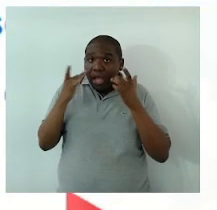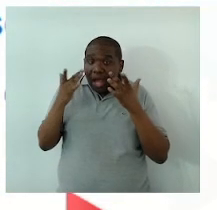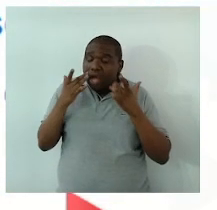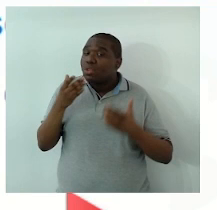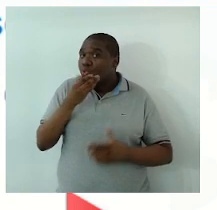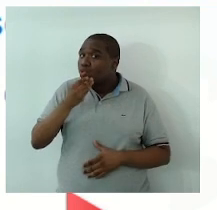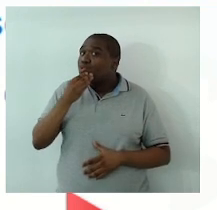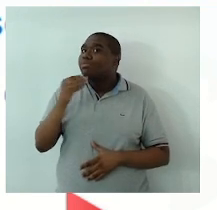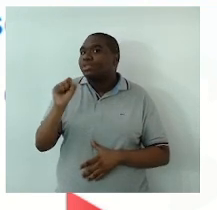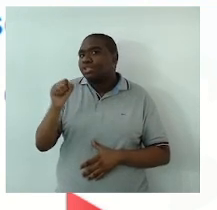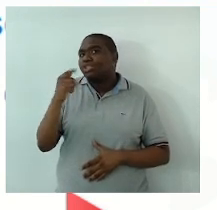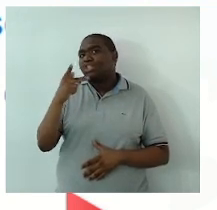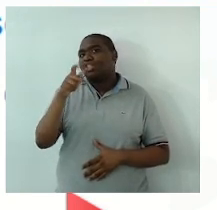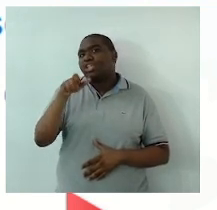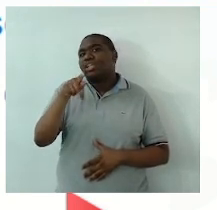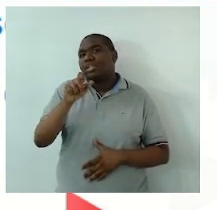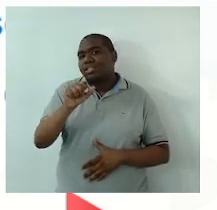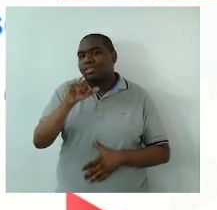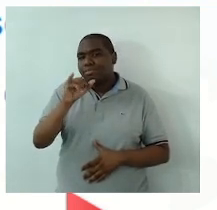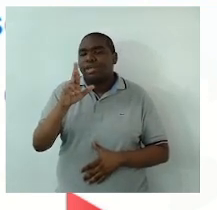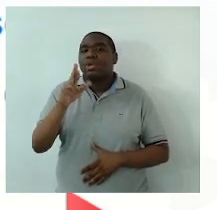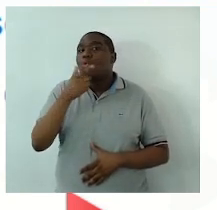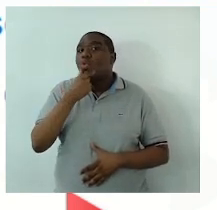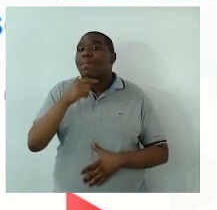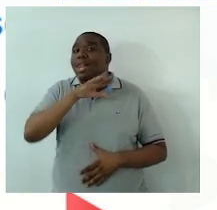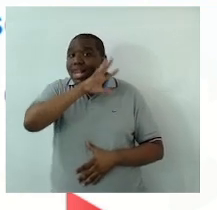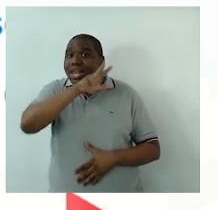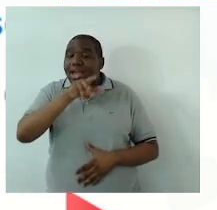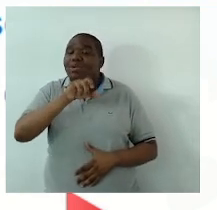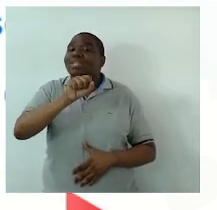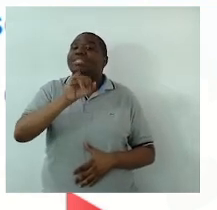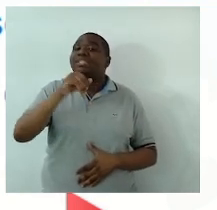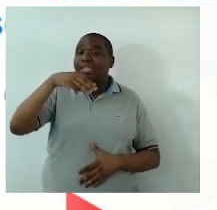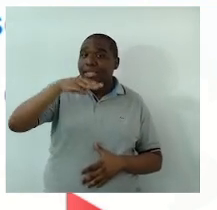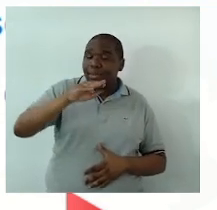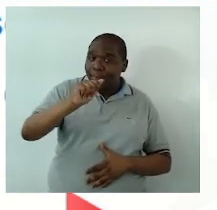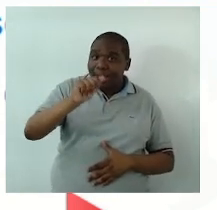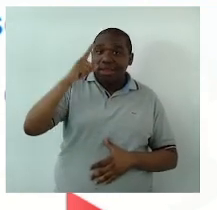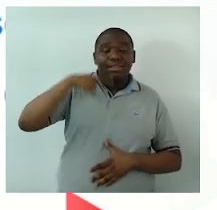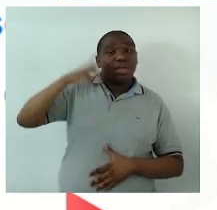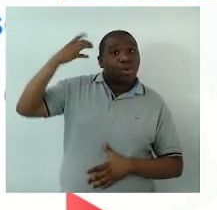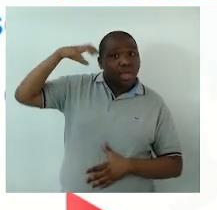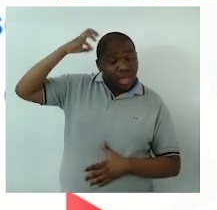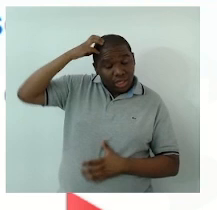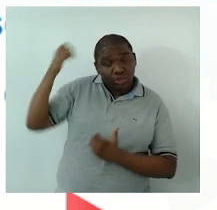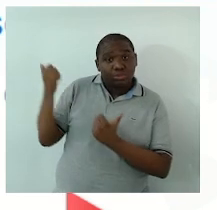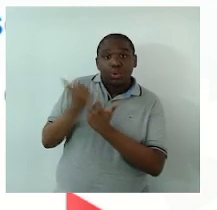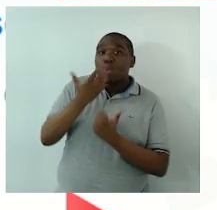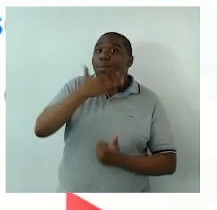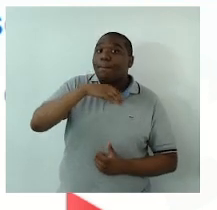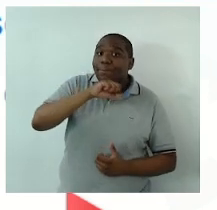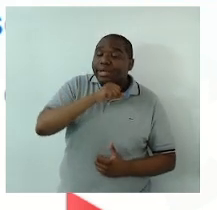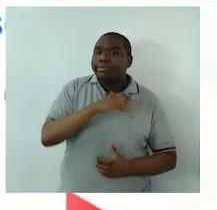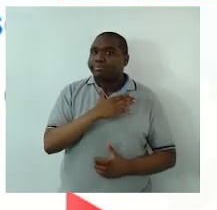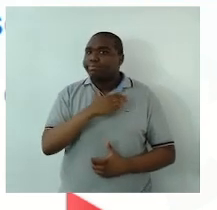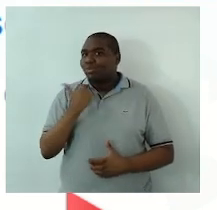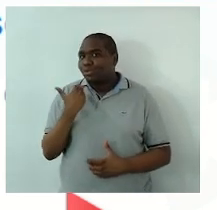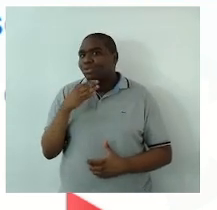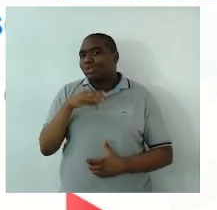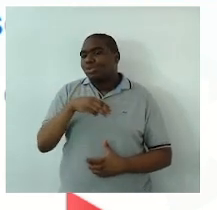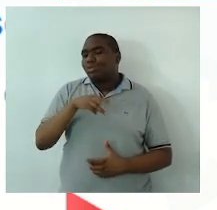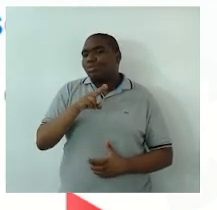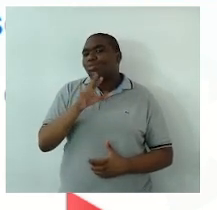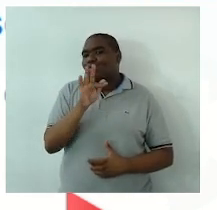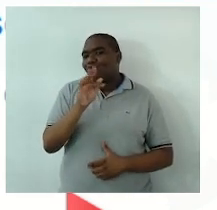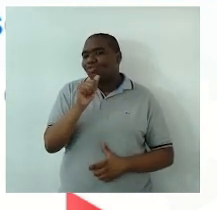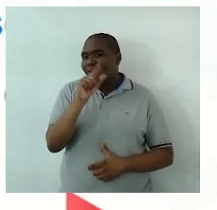Shakespeare. Simba, leão que tem como destino ser o rei, sucedendo o seu pai, Mufasa, né? Então,